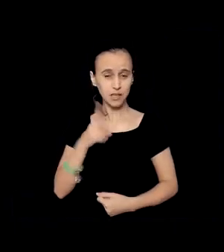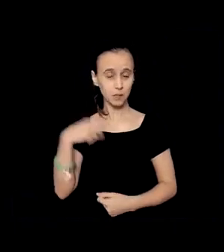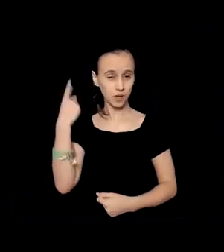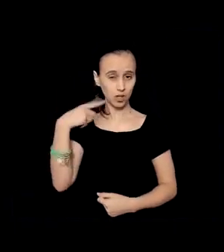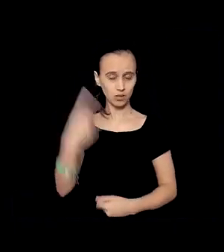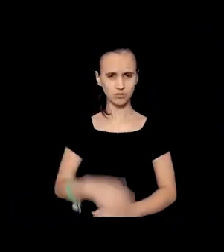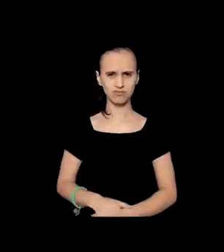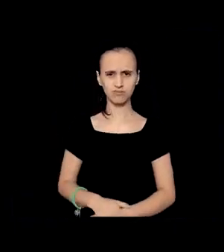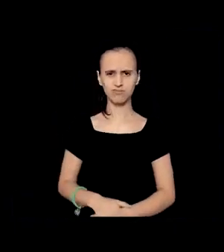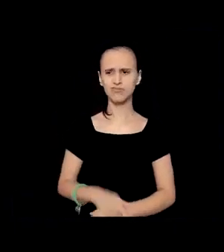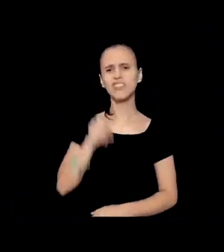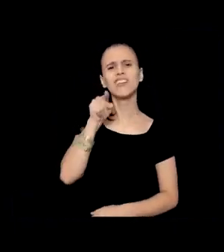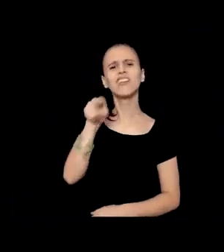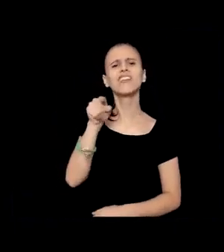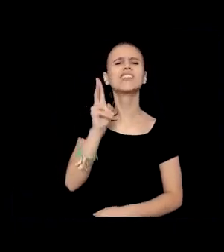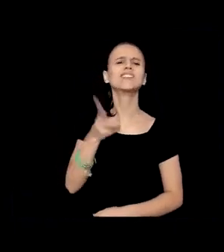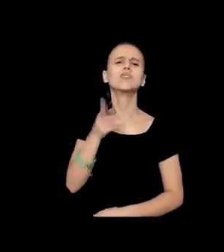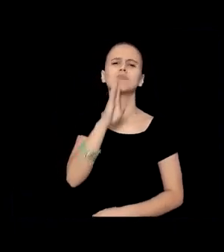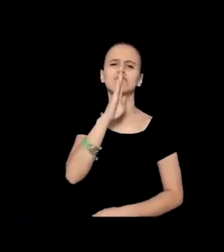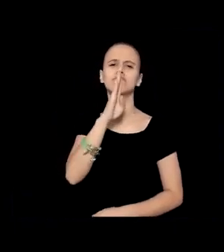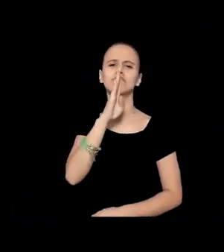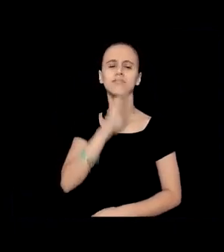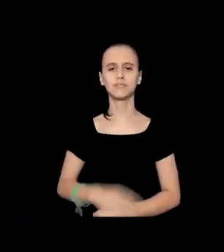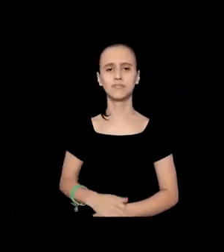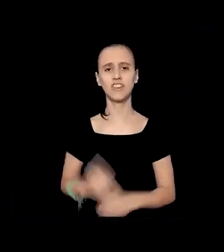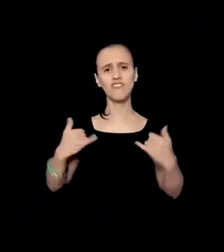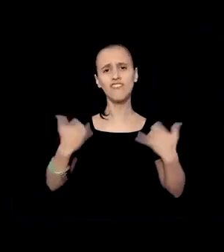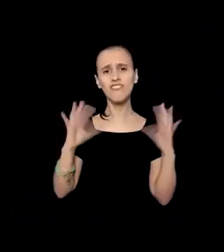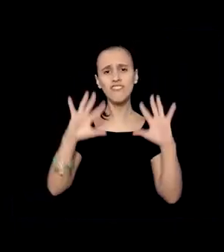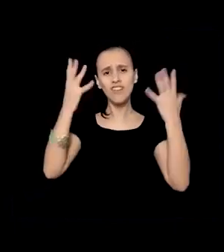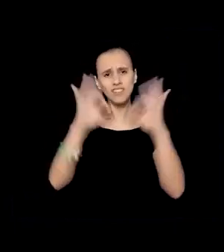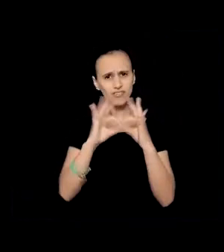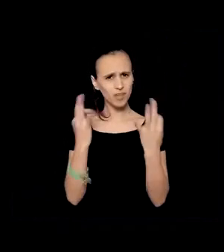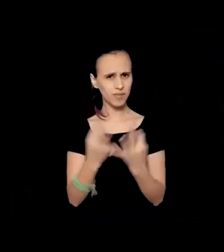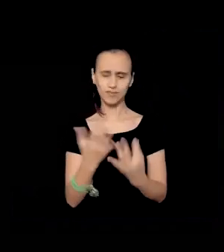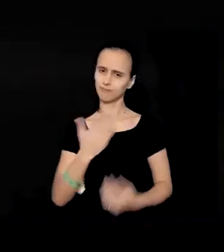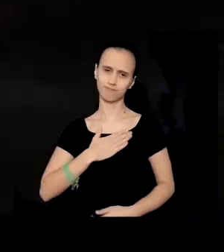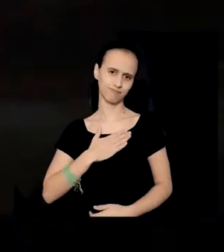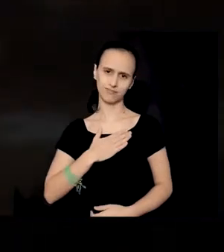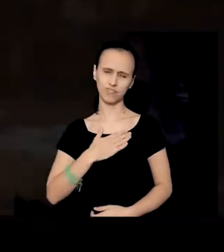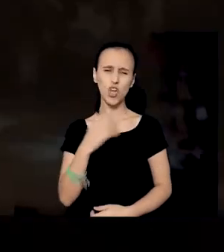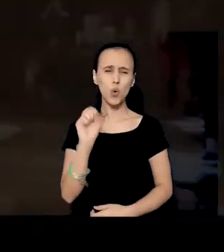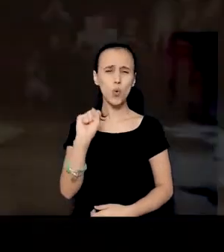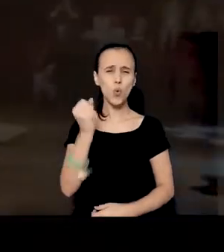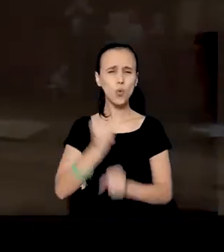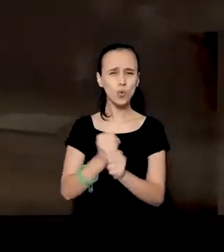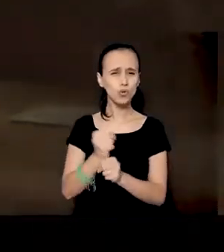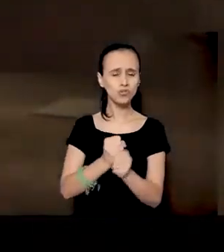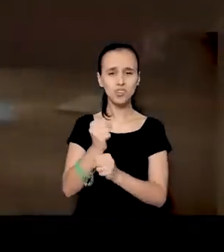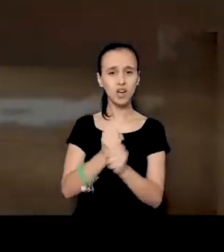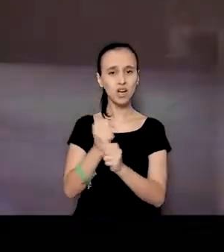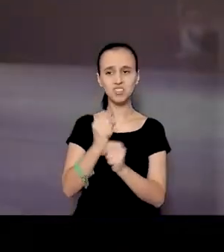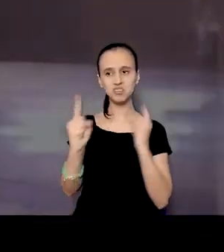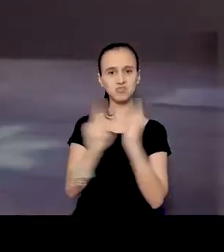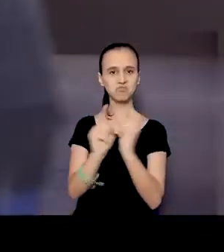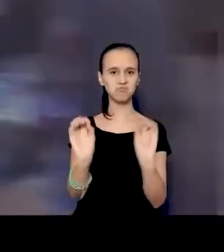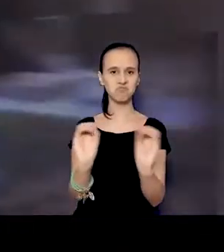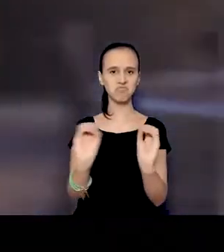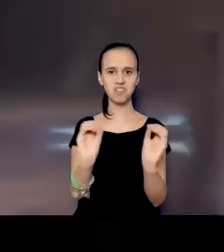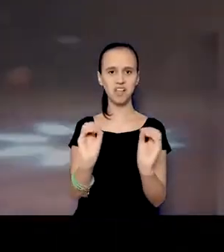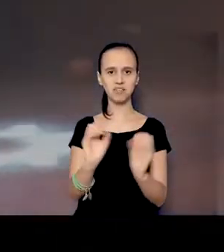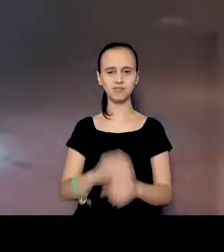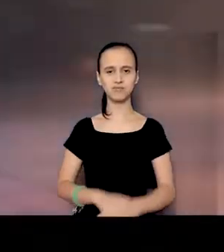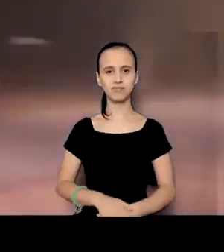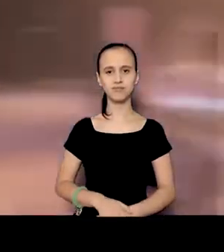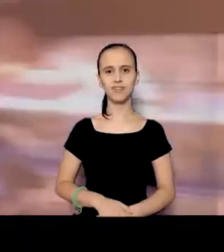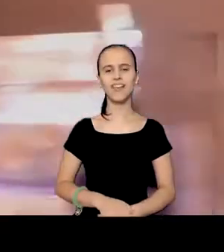bem, ele sempre continua calado. Ah, eu nem lembro dele. Festa de família não é comigo. Faz 8 anos que eu não falo com ninguém. Falo